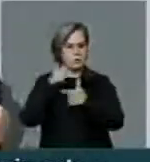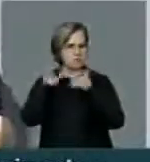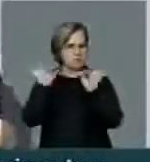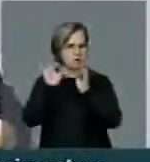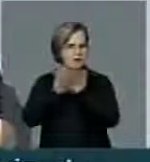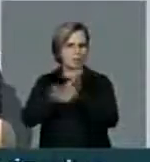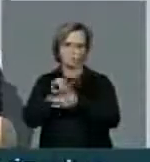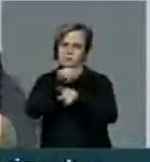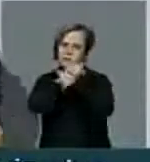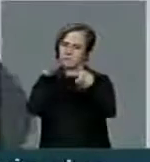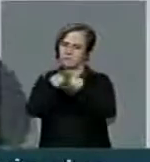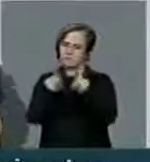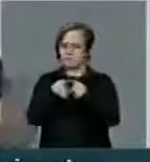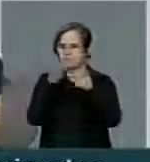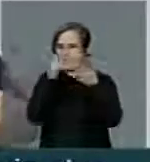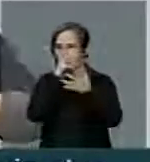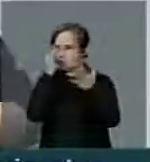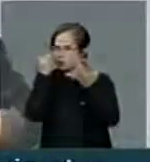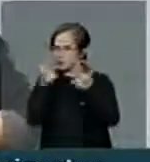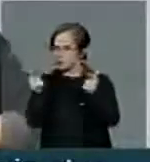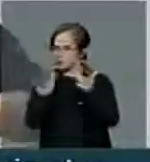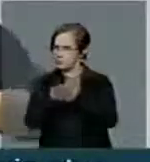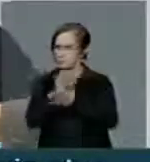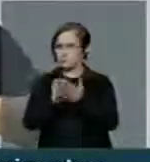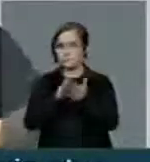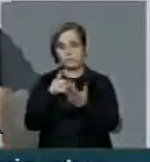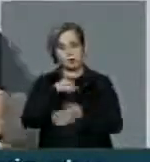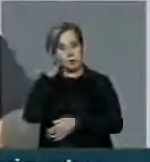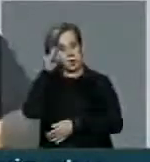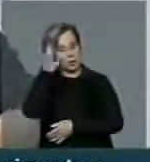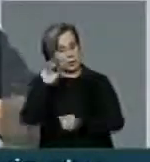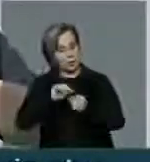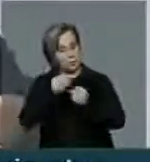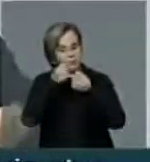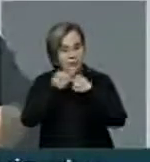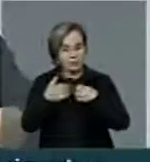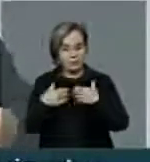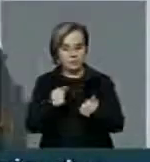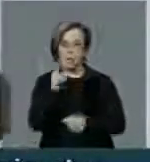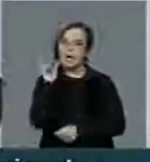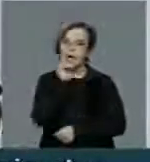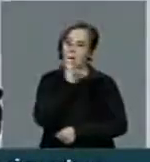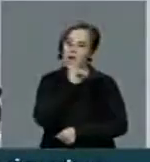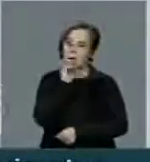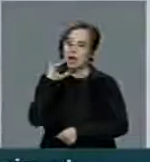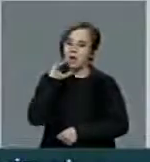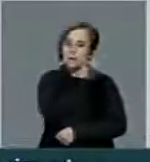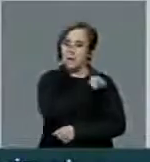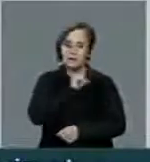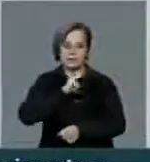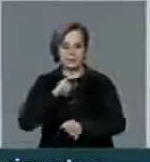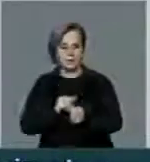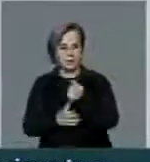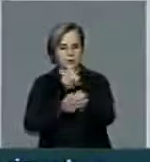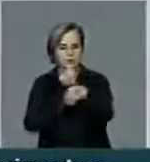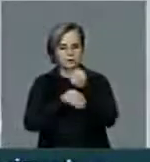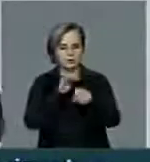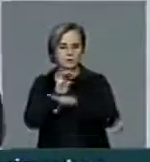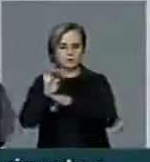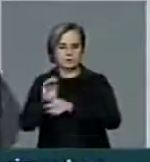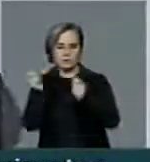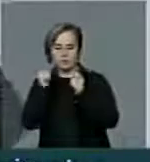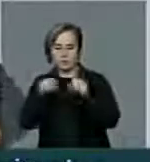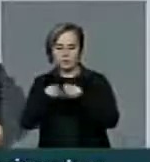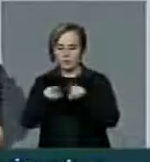como os senhores também não têm. Então, o que interessa é fazer bem feito o mais rápido possível e ter a segurança que os estados possam cumprir o seu